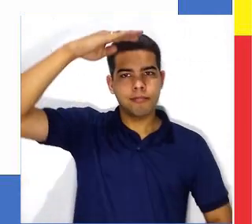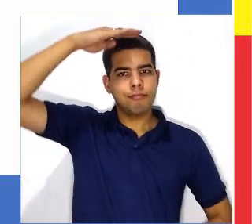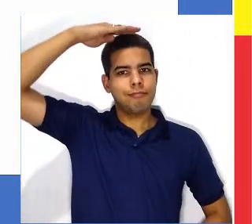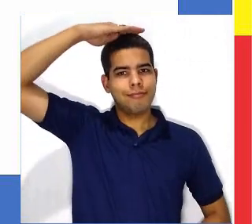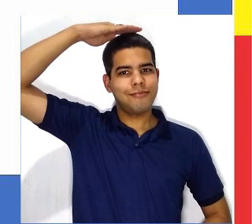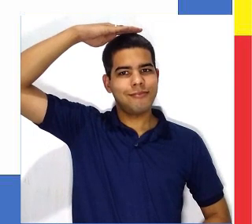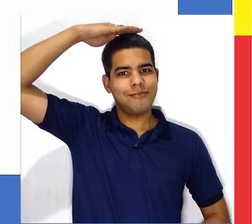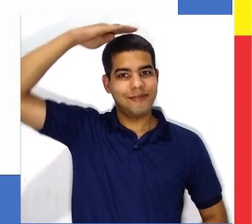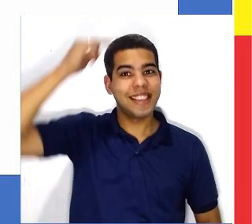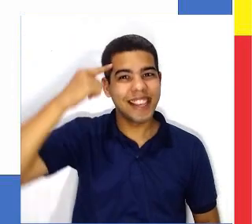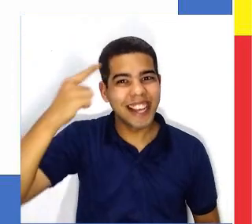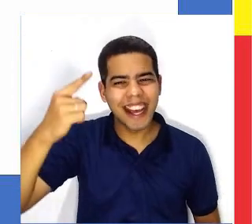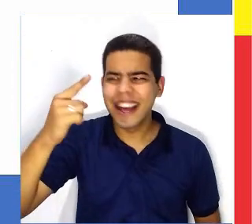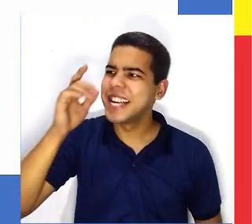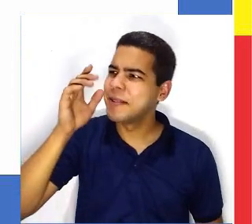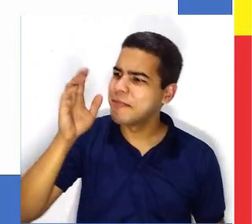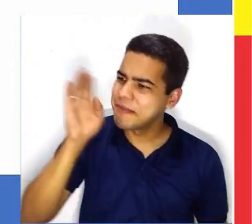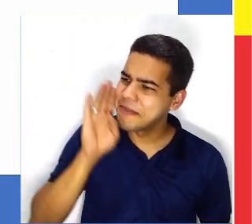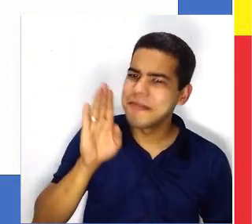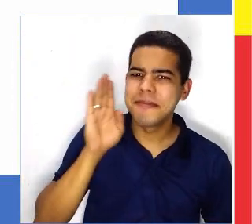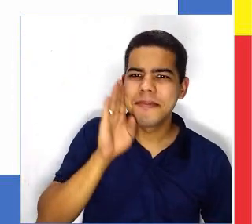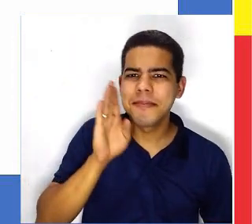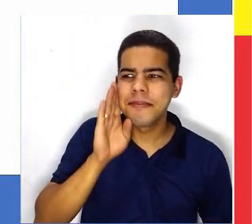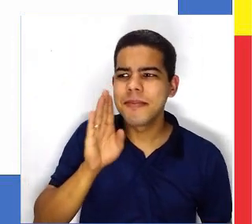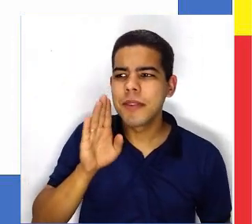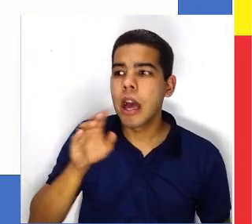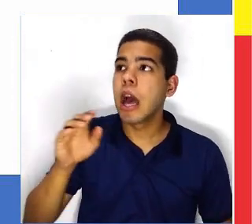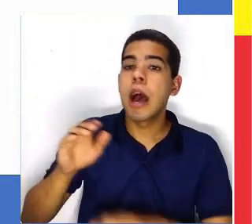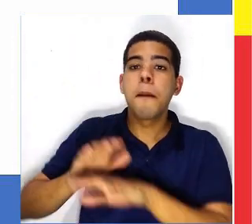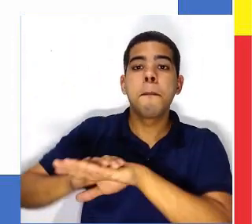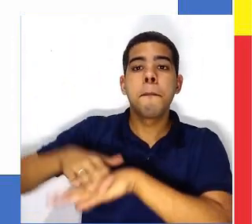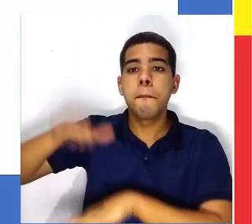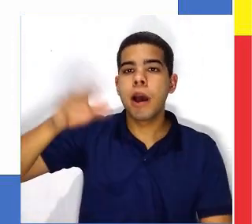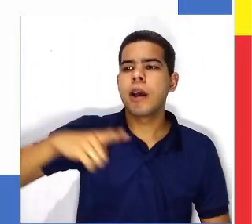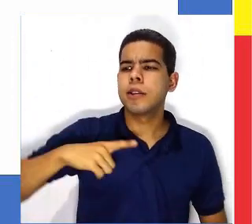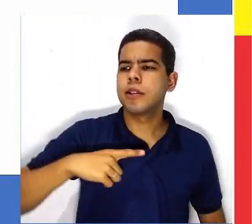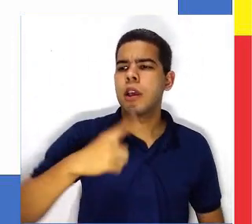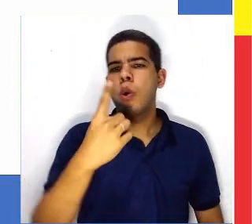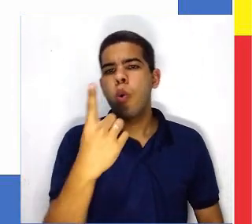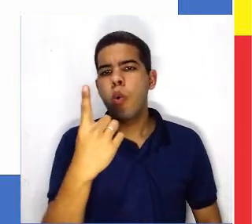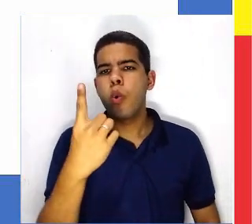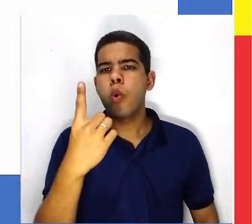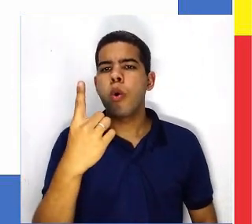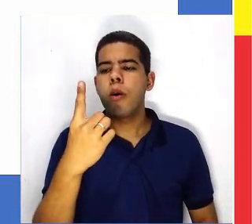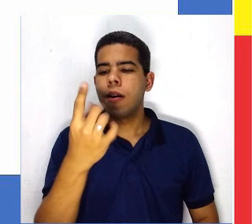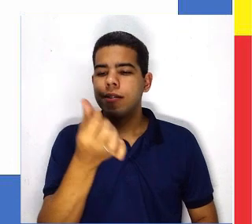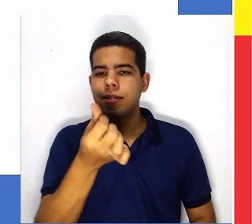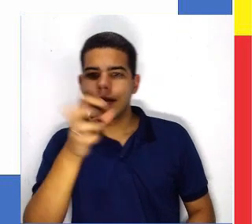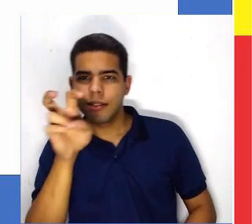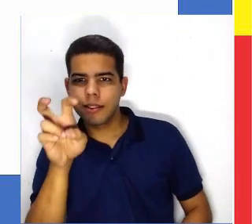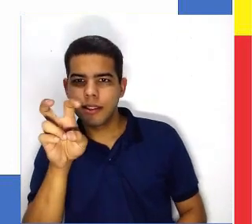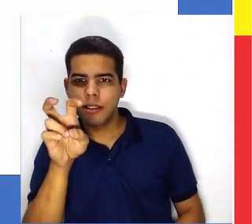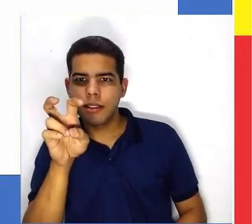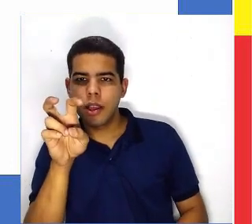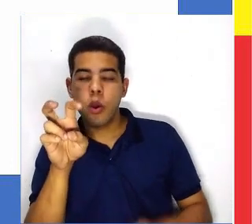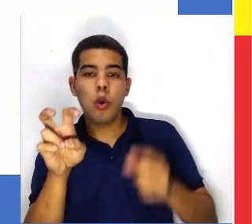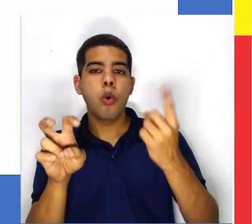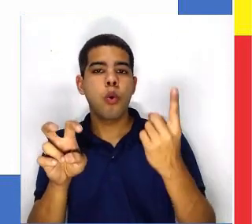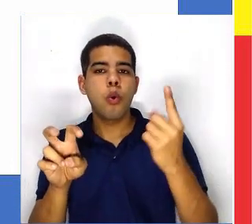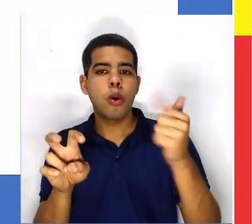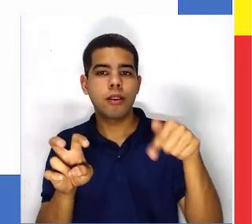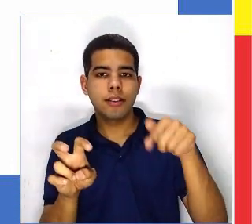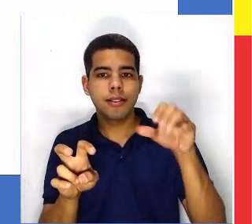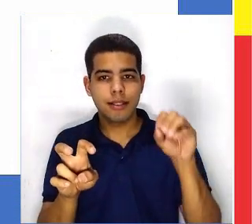Olha que interessante! A maioria tem entre 1,65 m e 1,70 m,